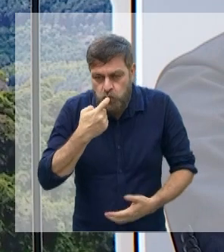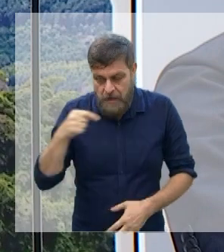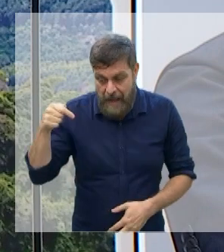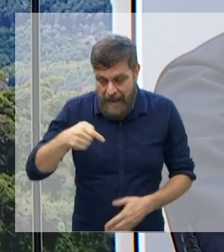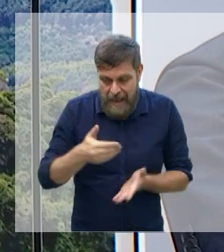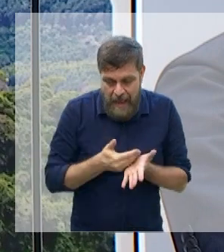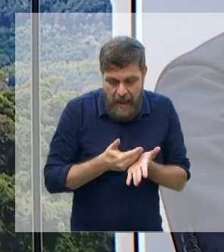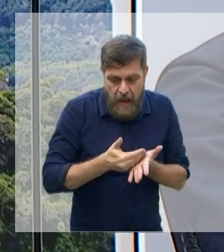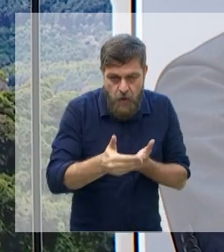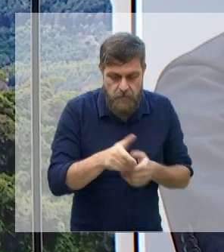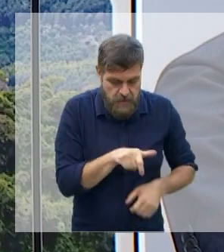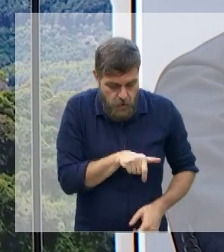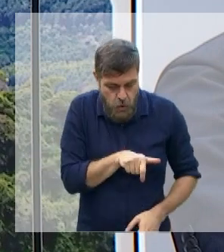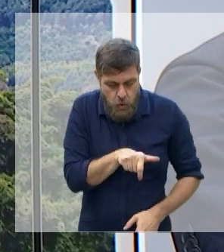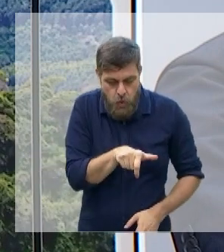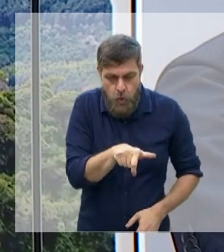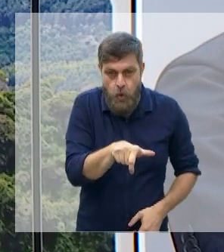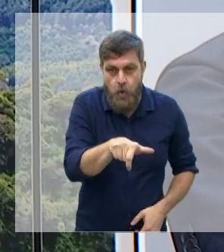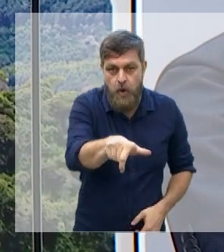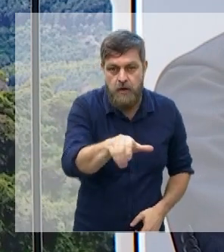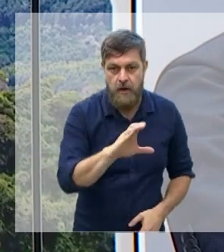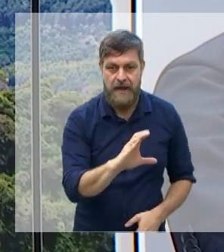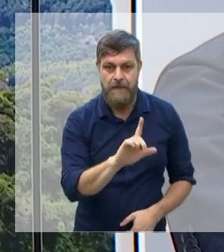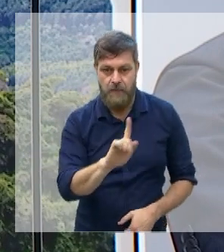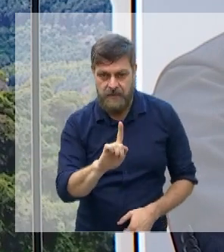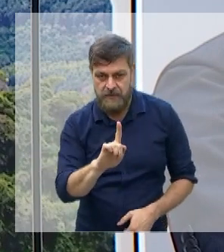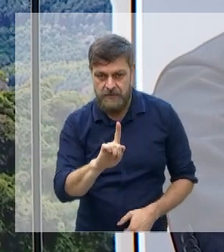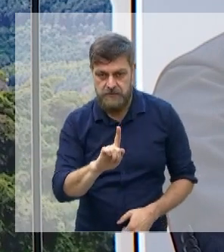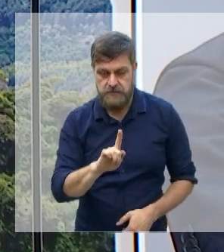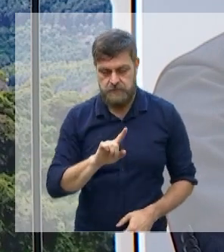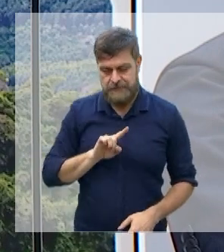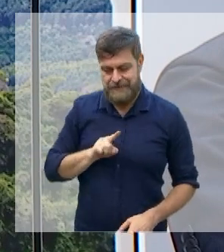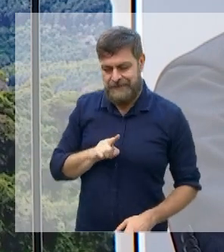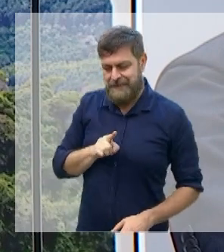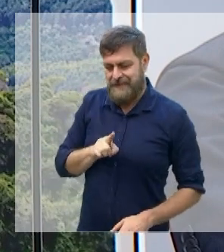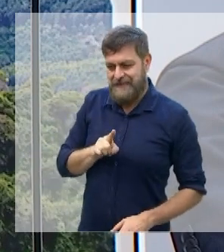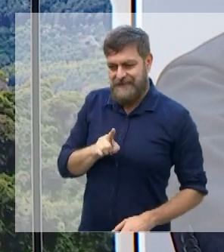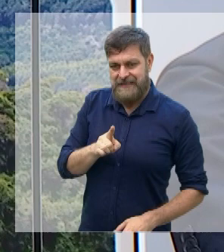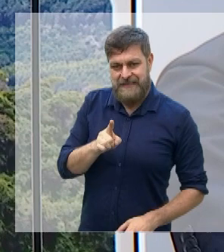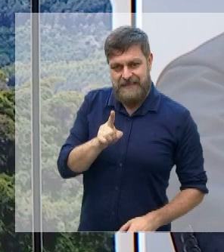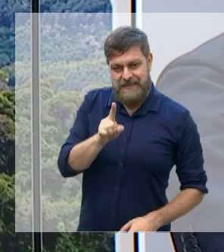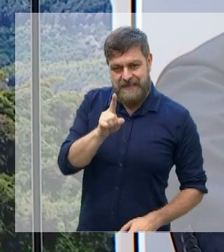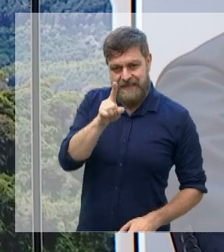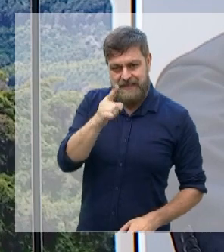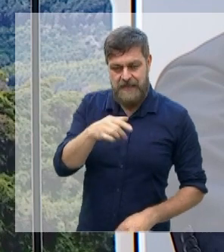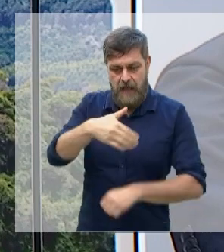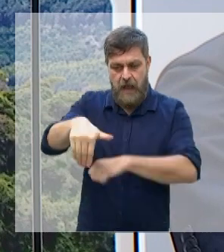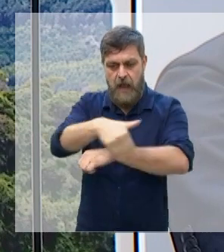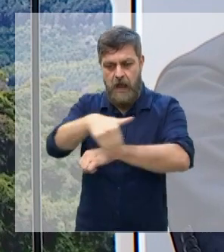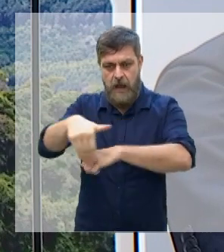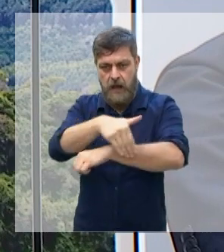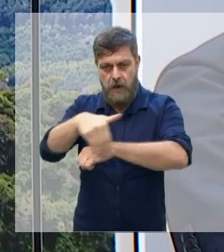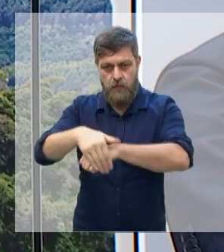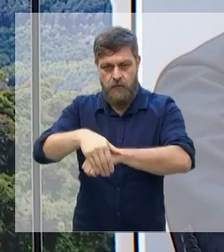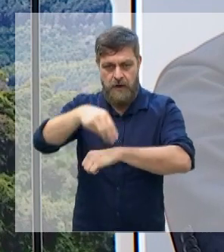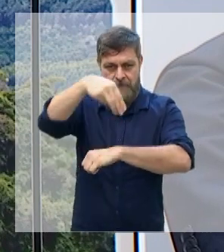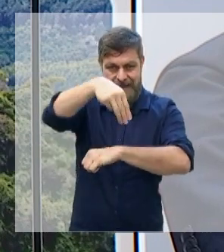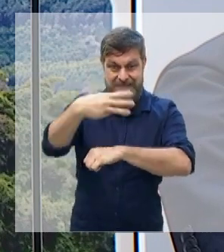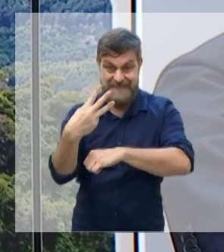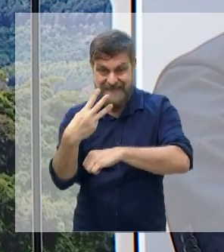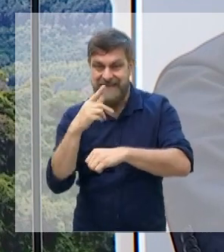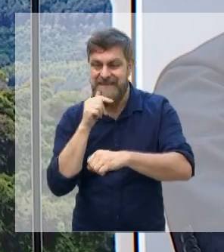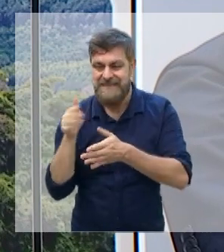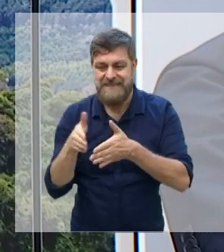começa o corredor campo grande esse corredor campo grande ele vai subir ali as duas ruas são a marca de três rios ea